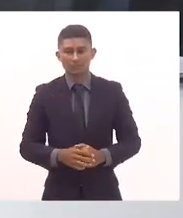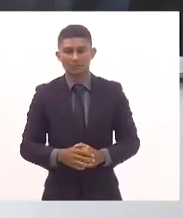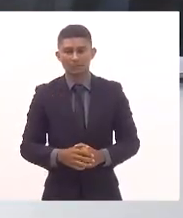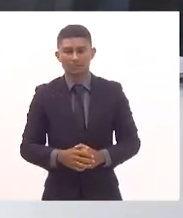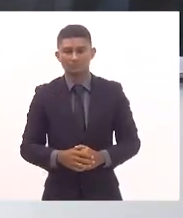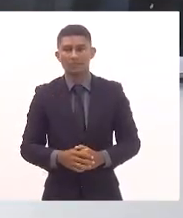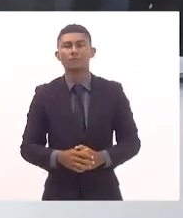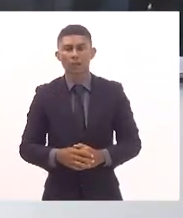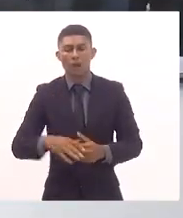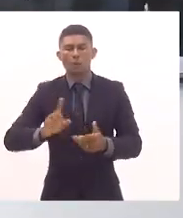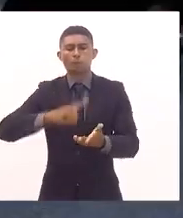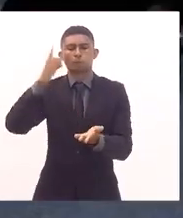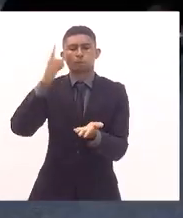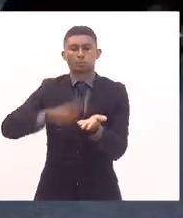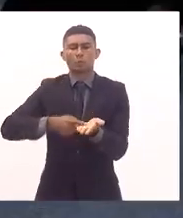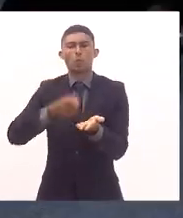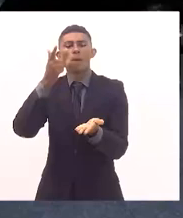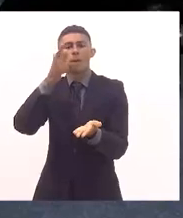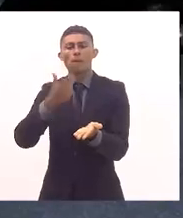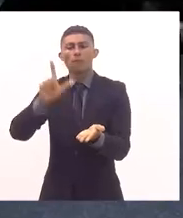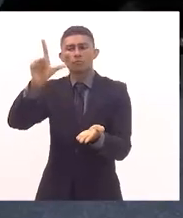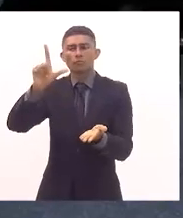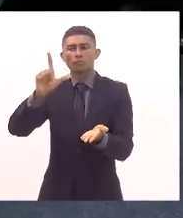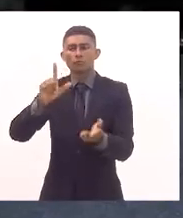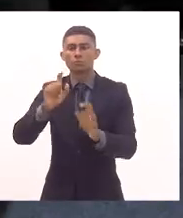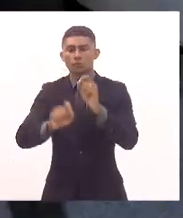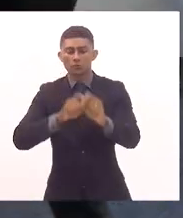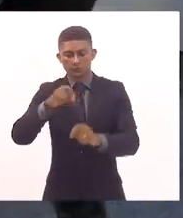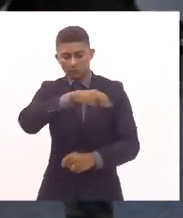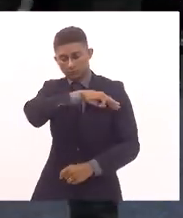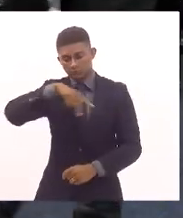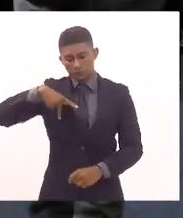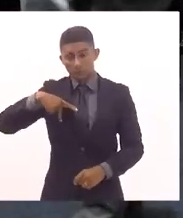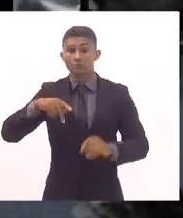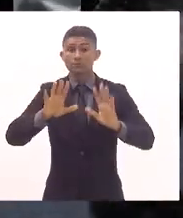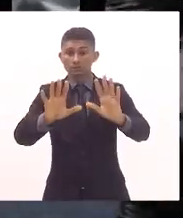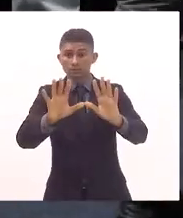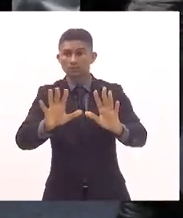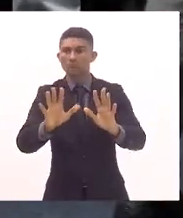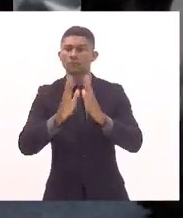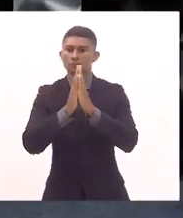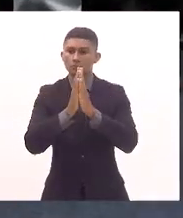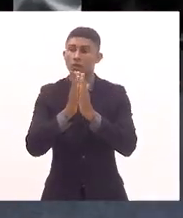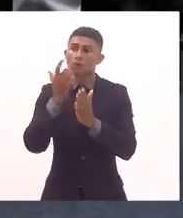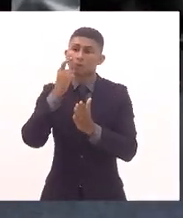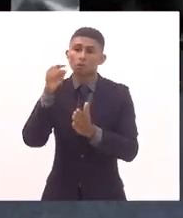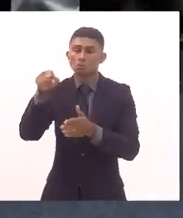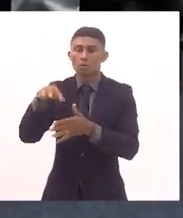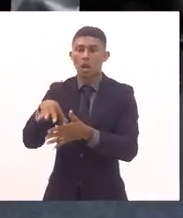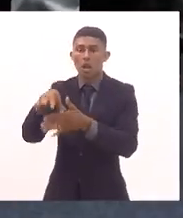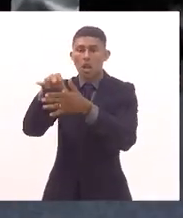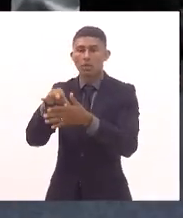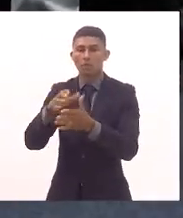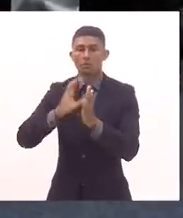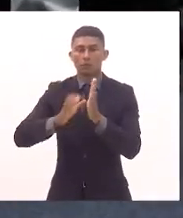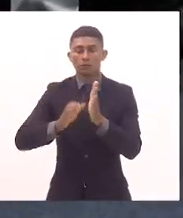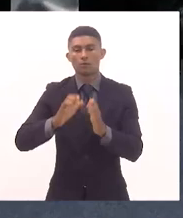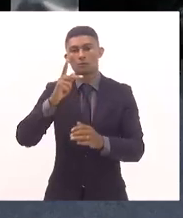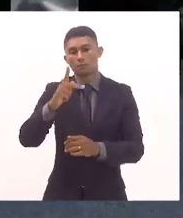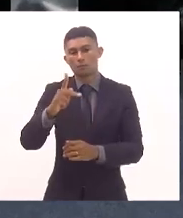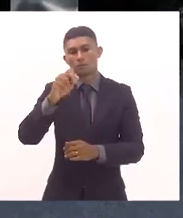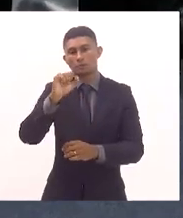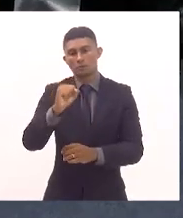o acordo caminhou bem no que diz respeito ao Ministério Público. Agora, queria ouvir da liderança do PSOL